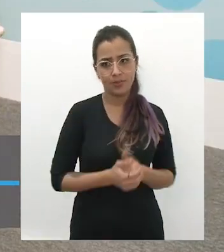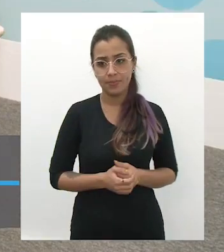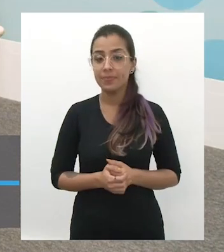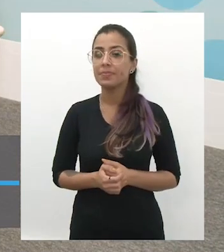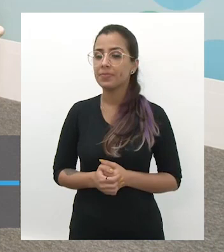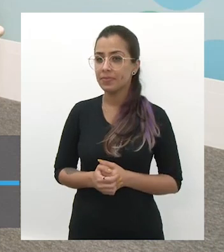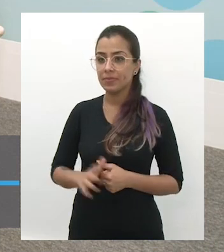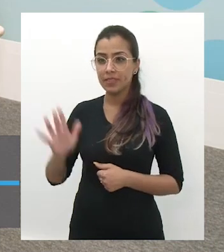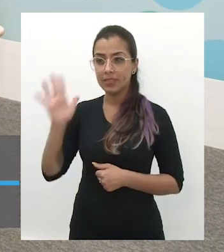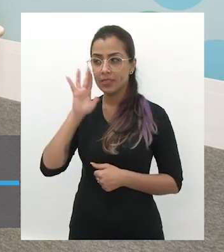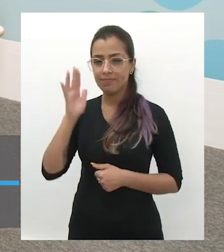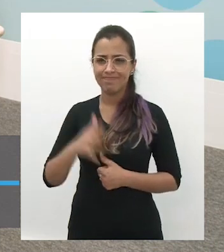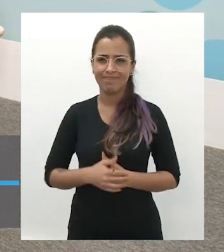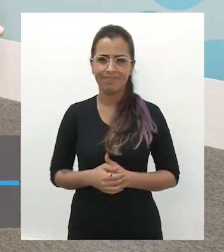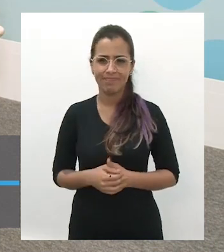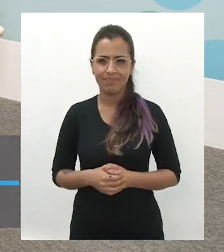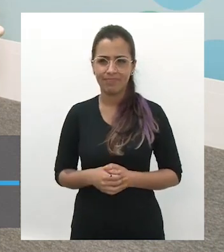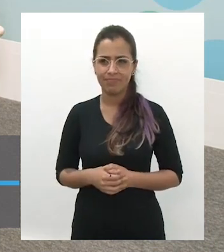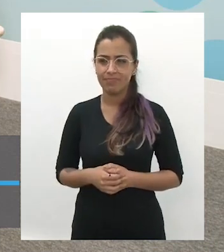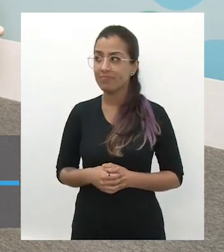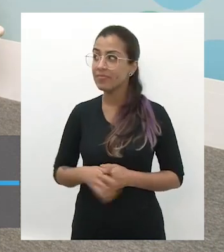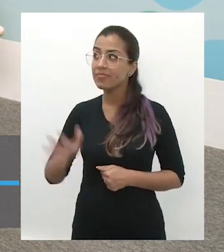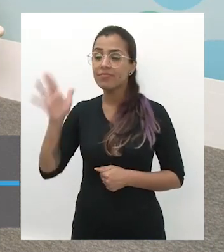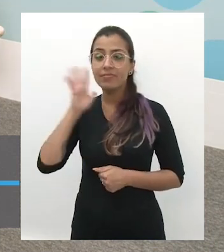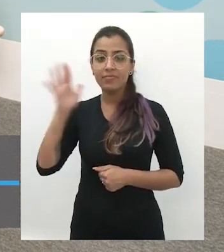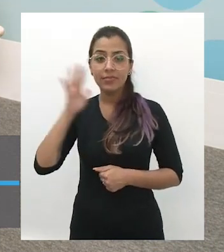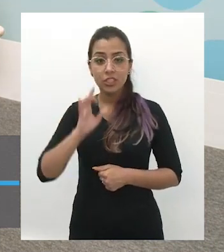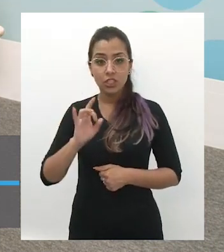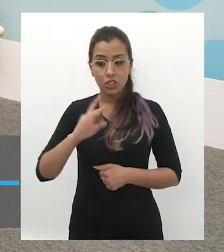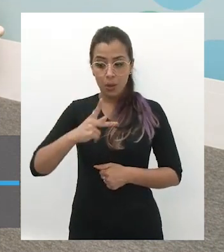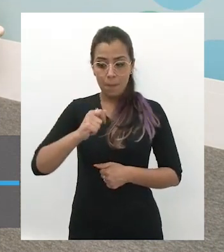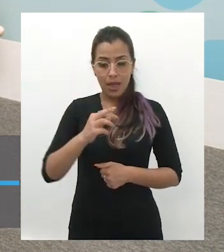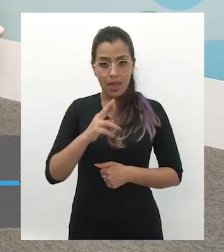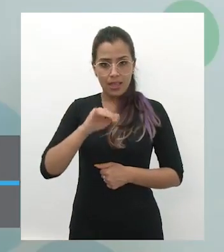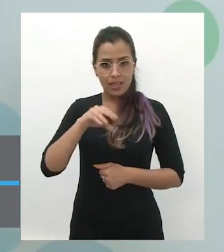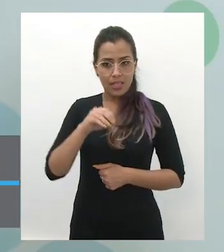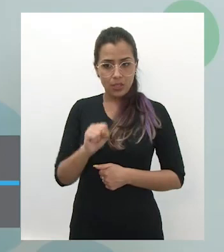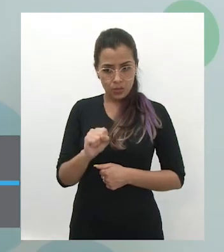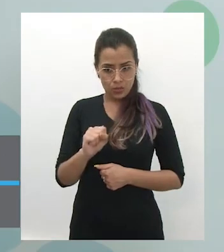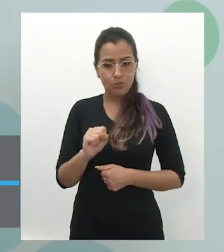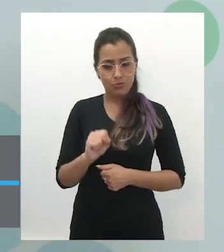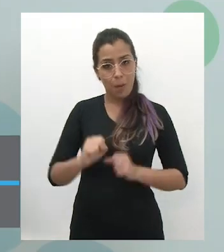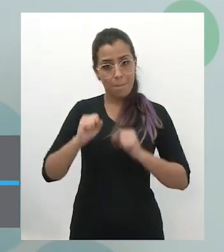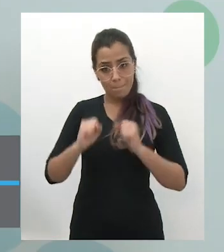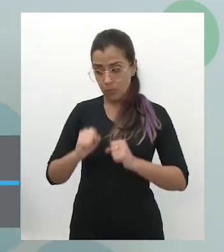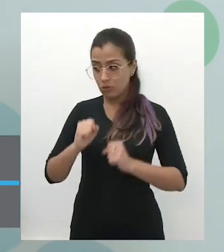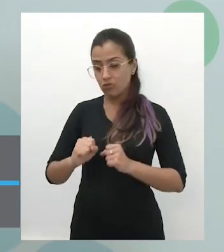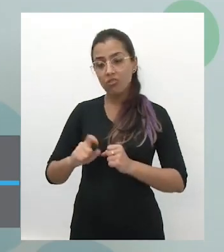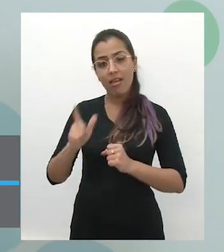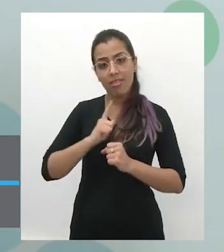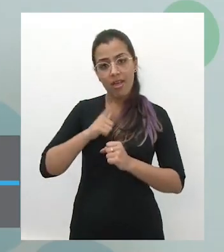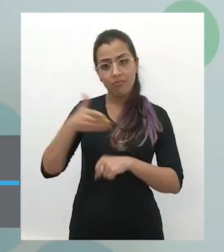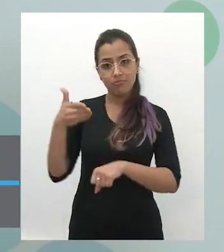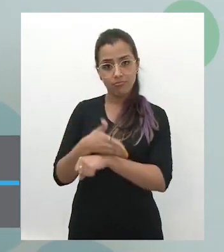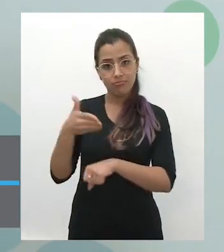aqui um pouquinho, já que nós falamos que somente os patrícios no primeiro momento poderiam participar dessa república,